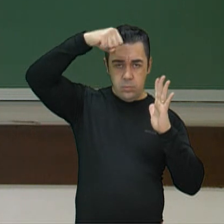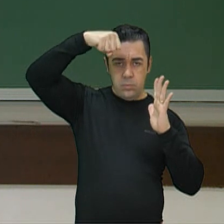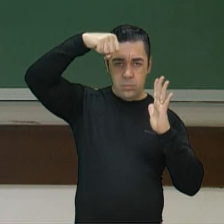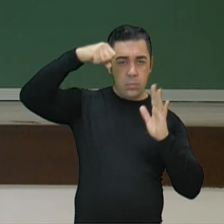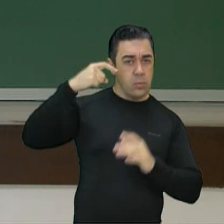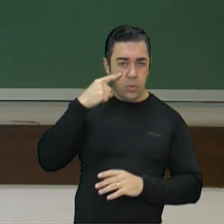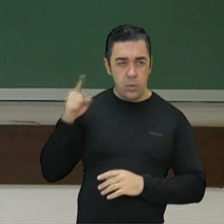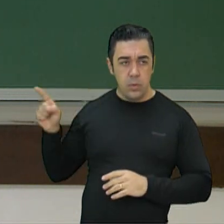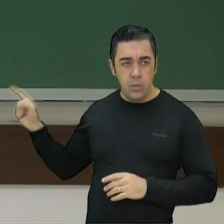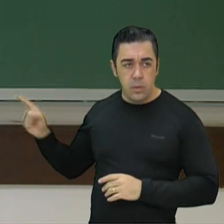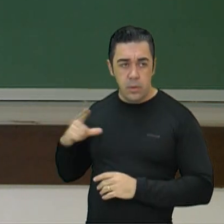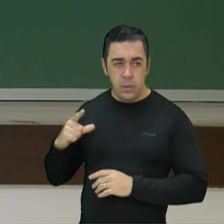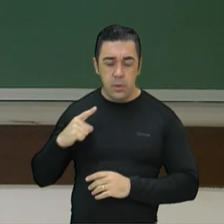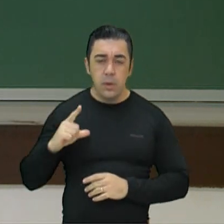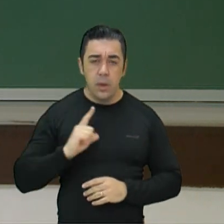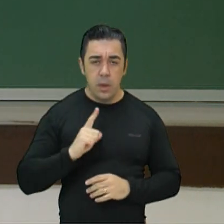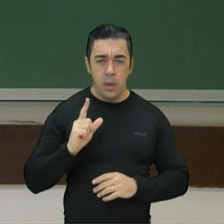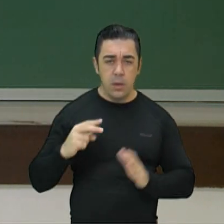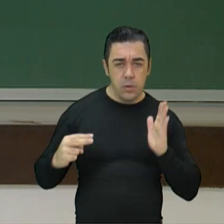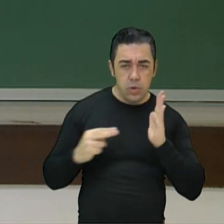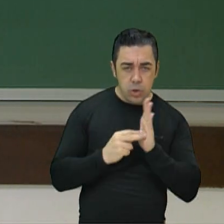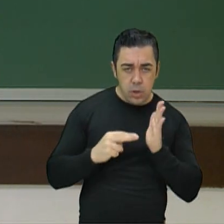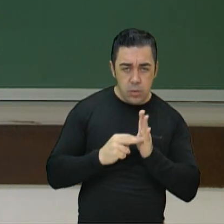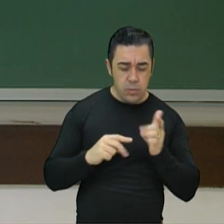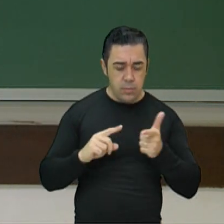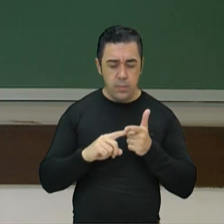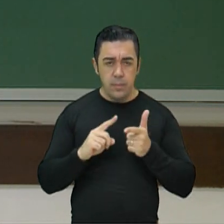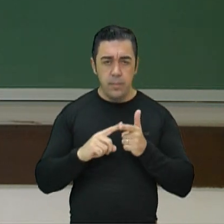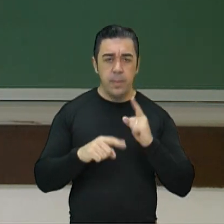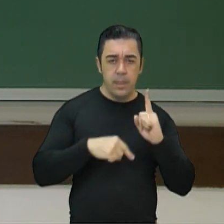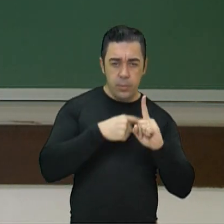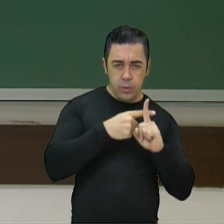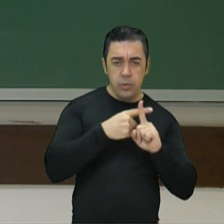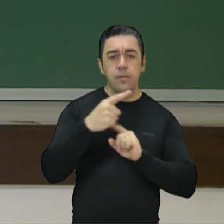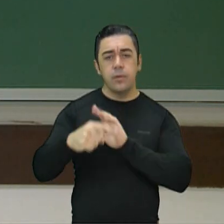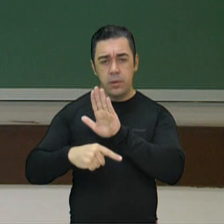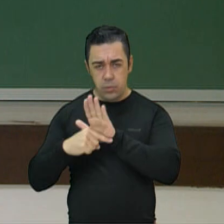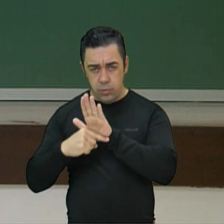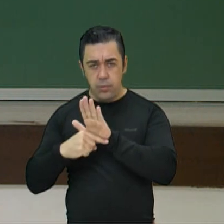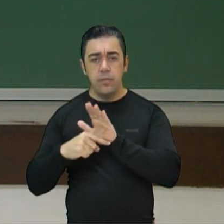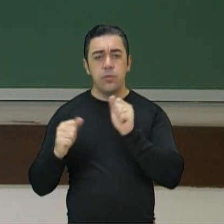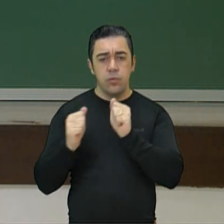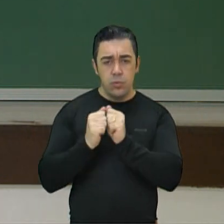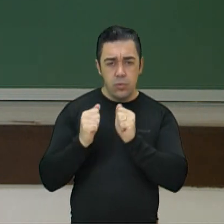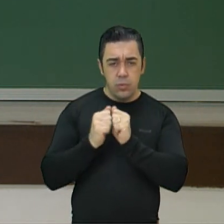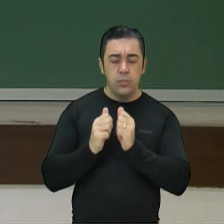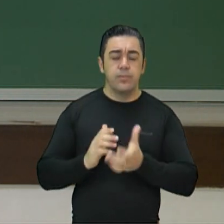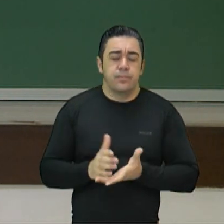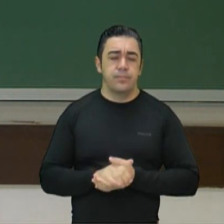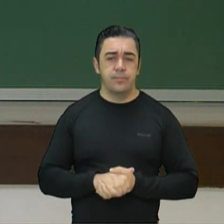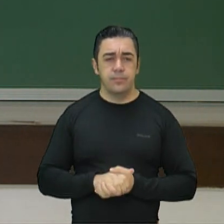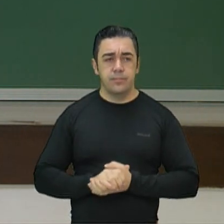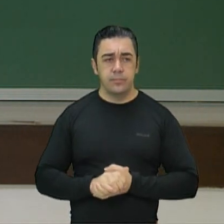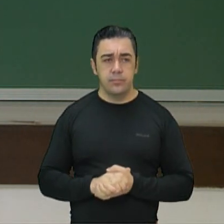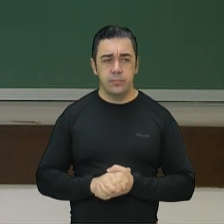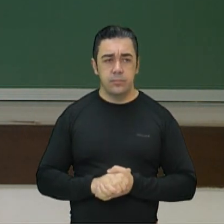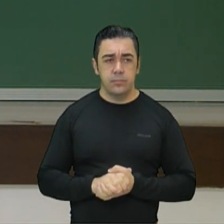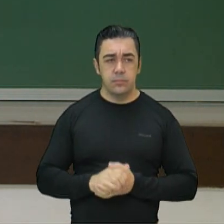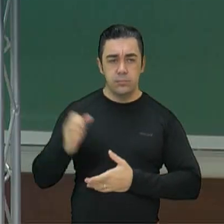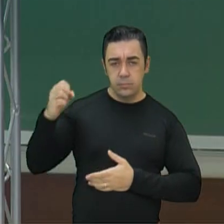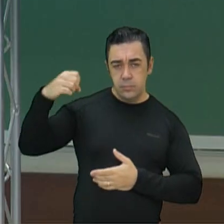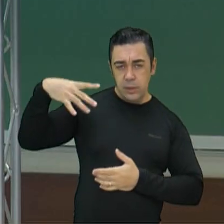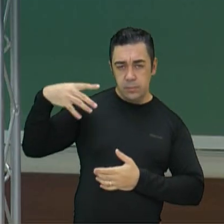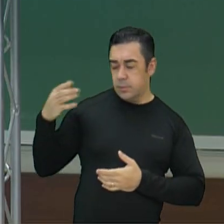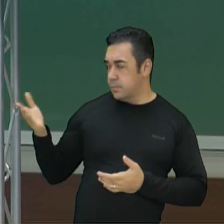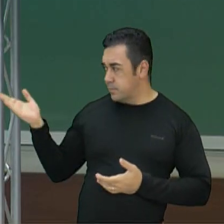o cátodo e o ânodo, né? Aqui os eletrodos, positivo e negativo, e aqui está a